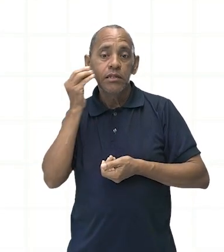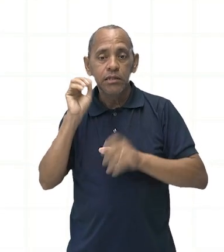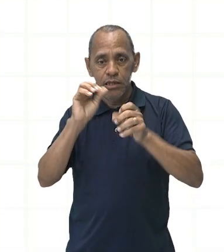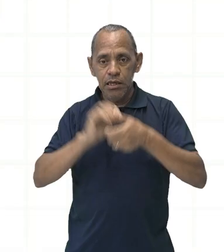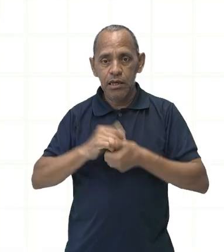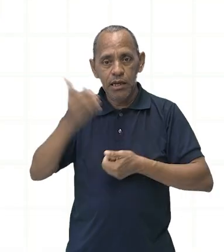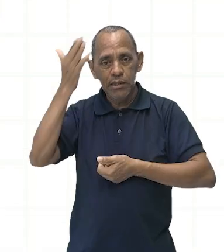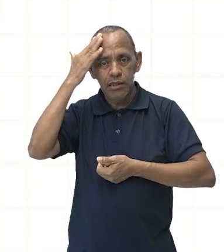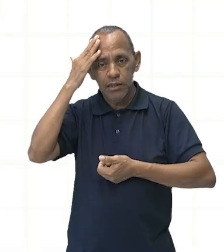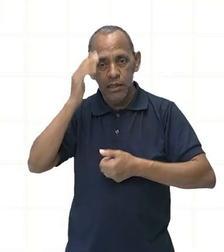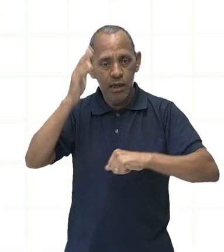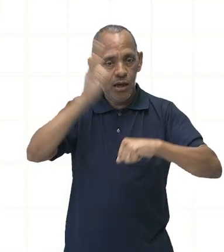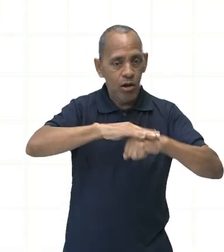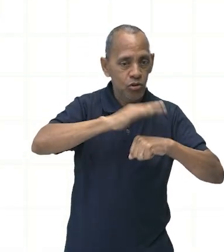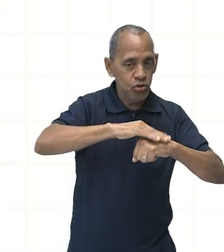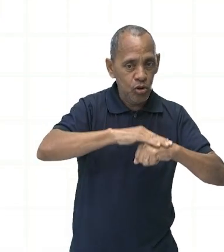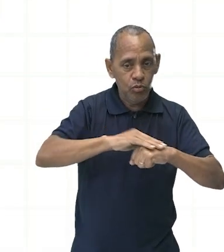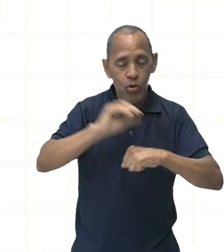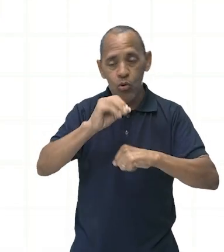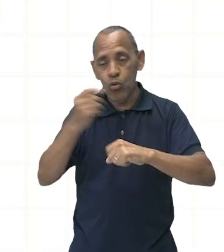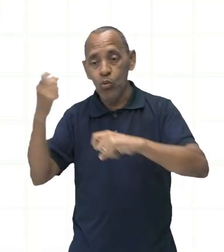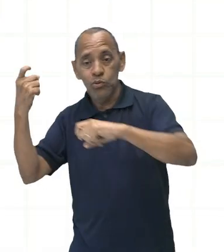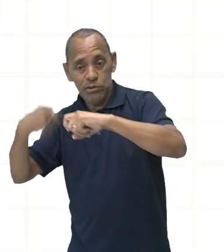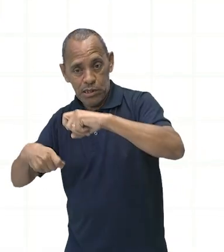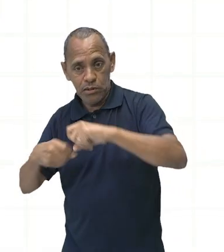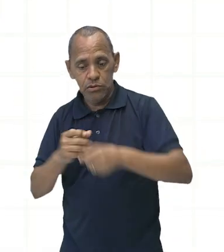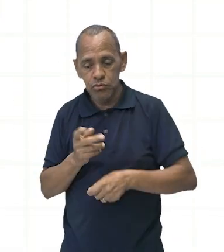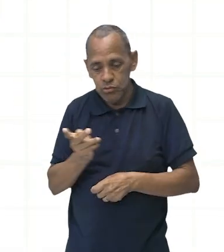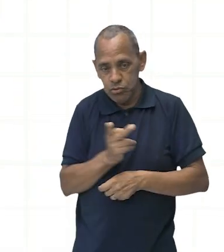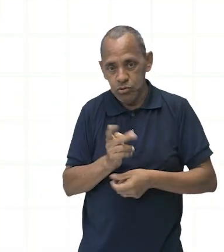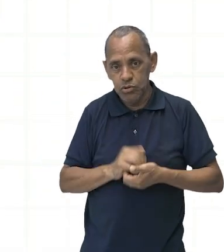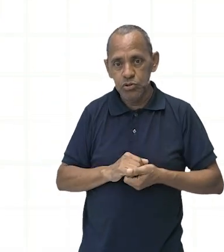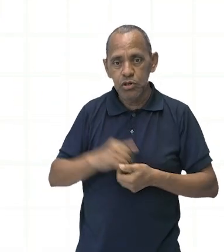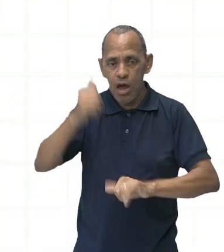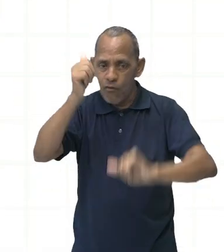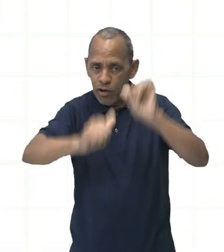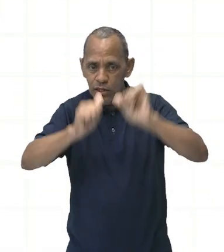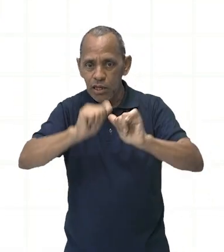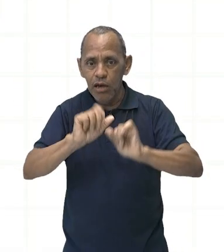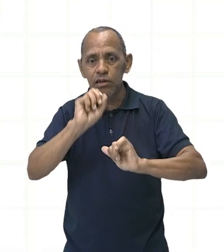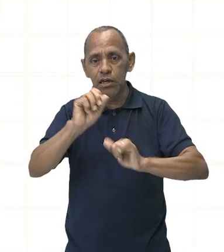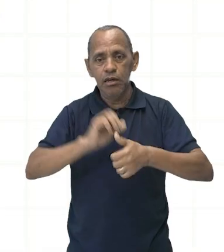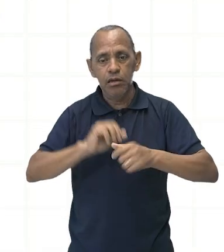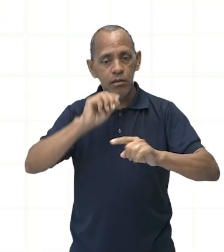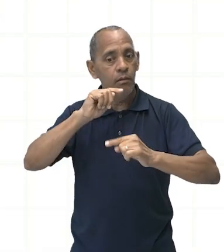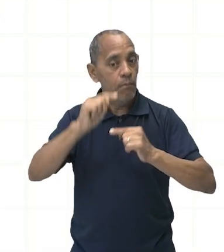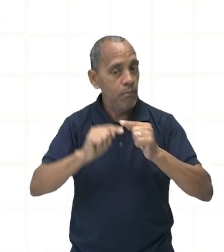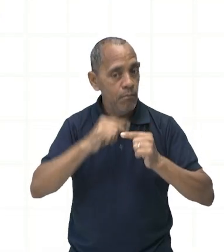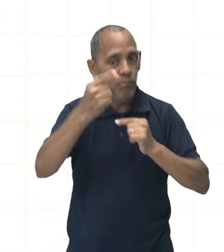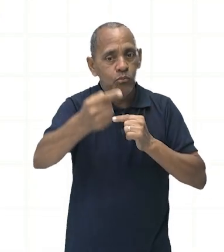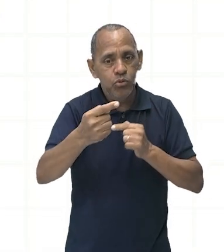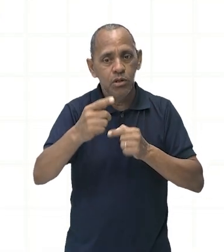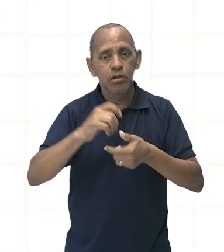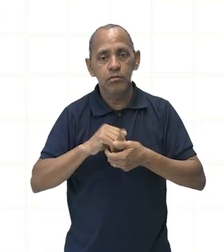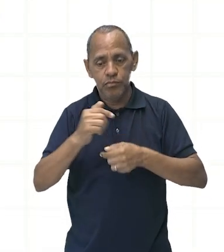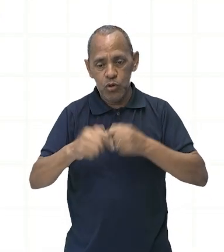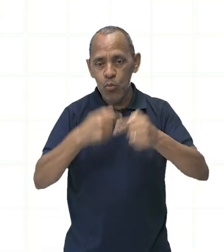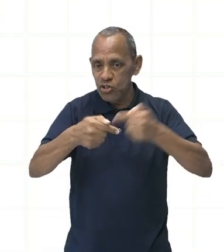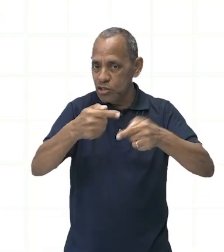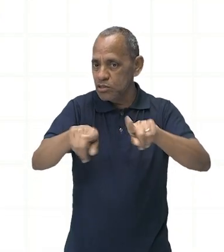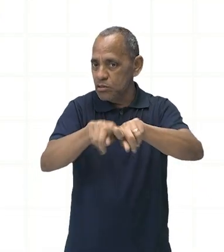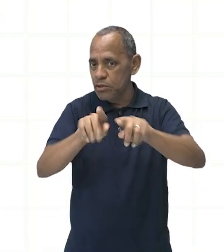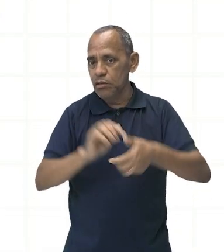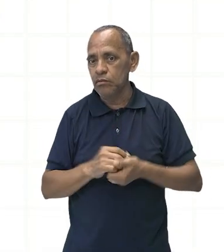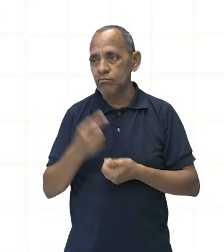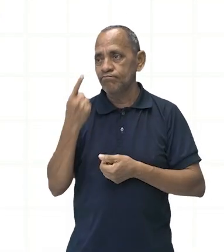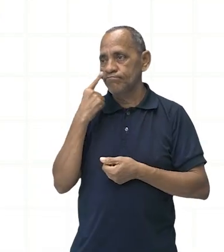ela é uma herança de caráter autossômico ou ligada ao sexo, a gente vai avaliar se pula uma geração. O que a gente pode